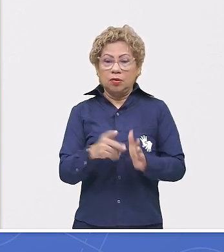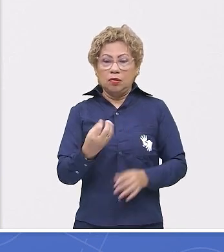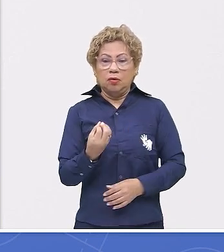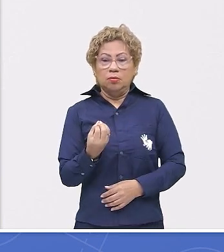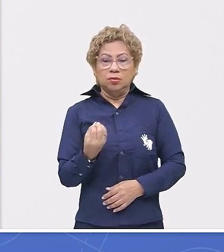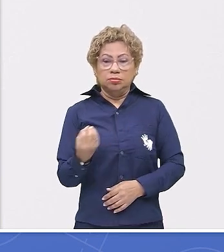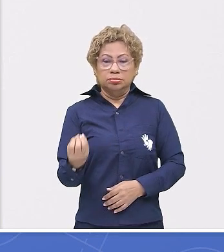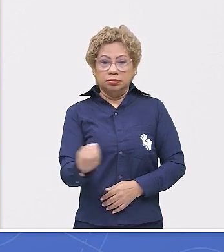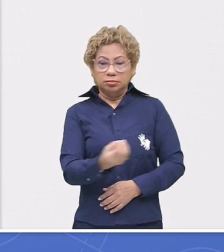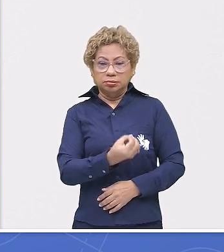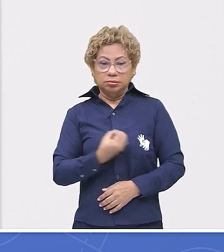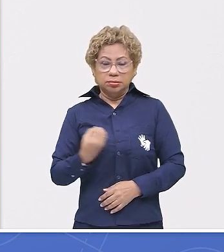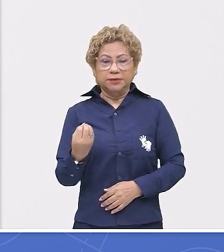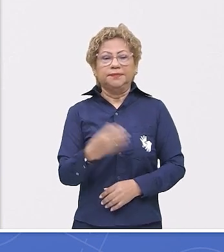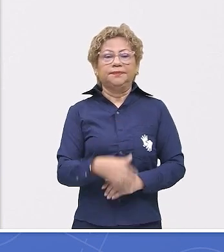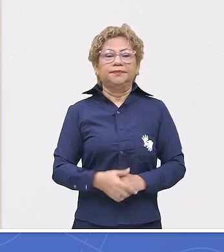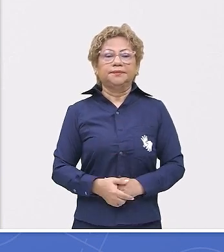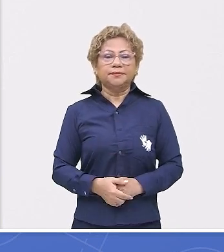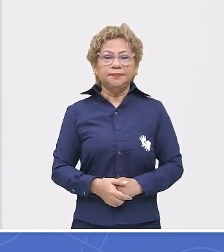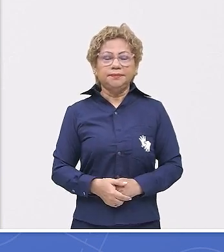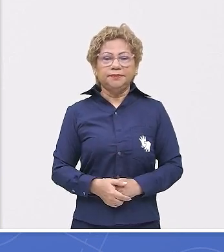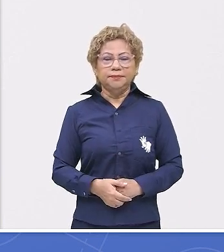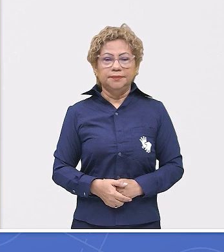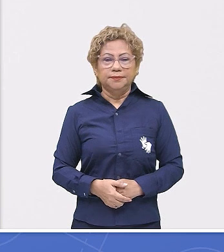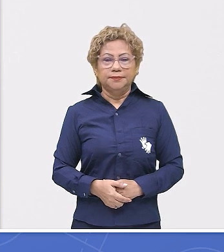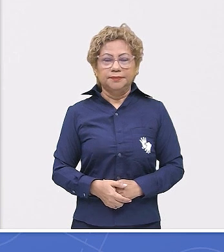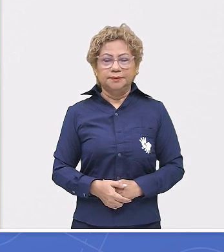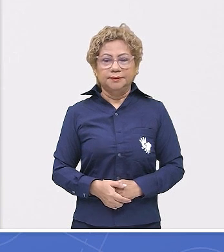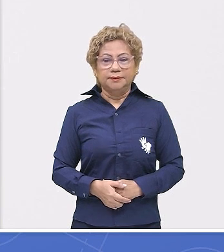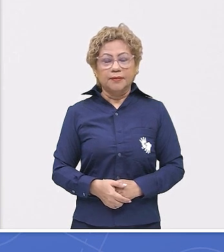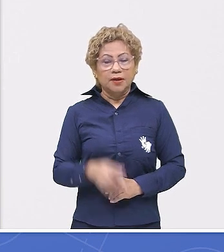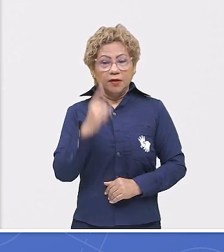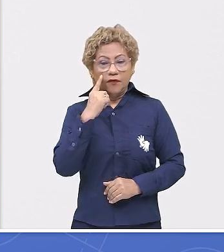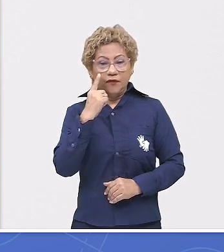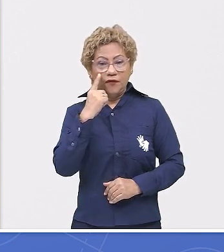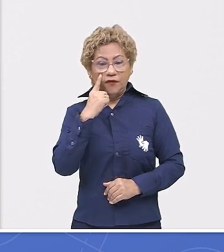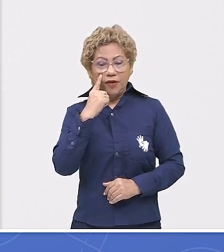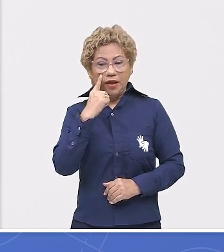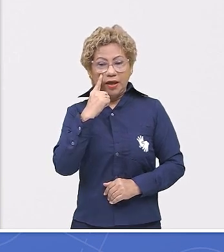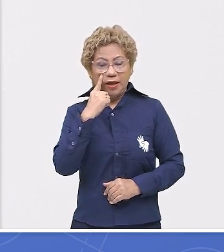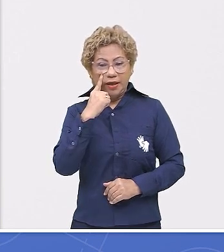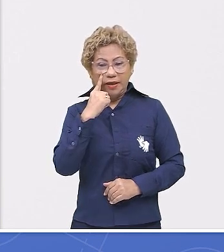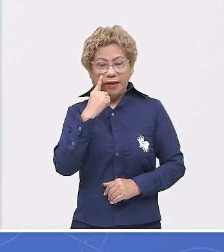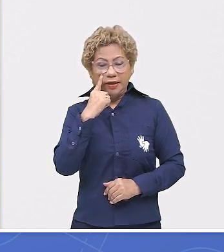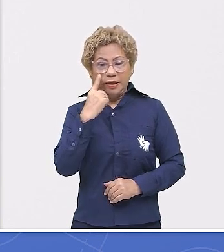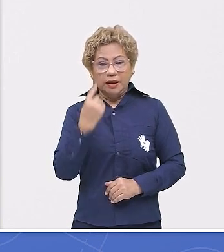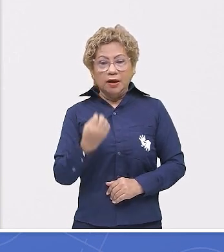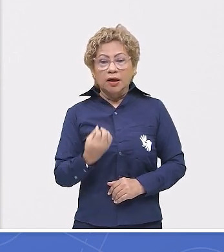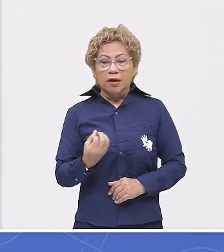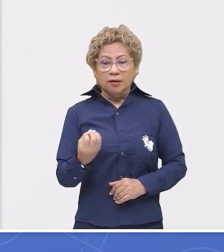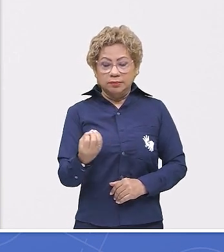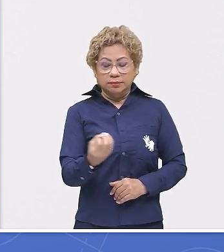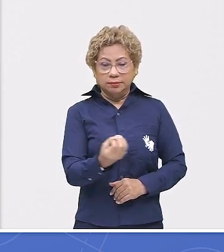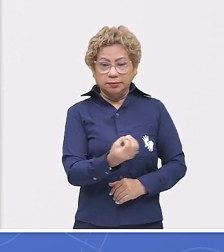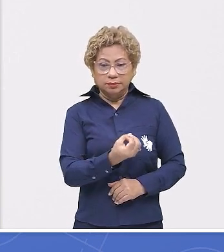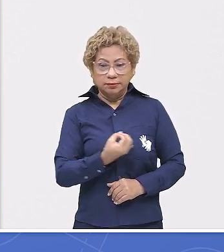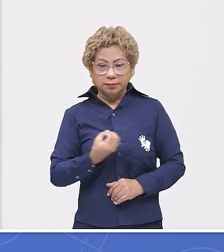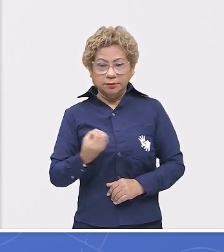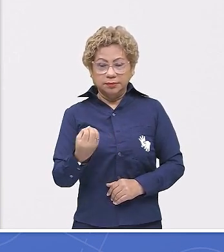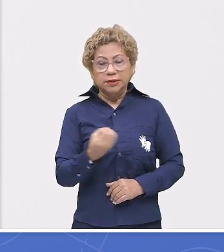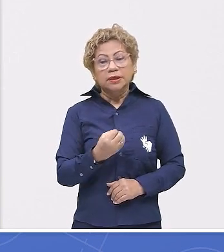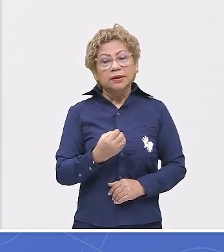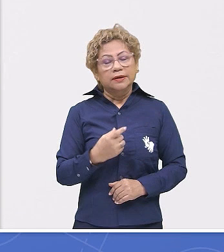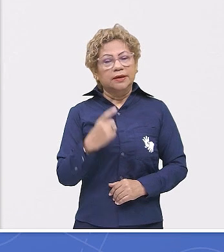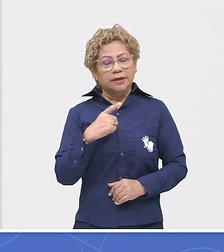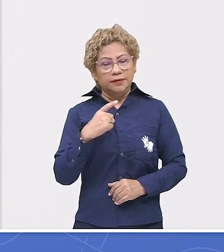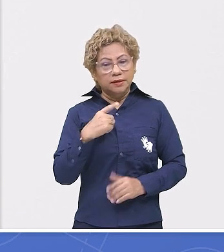ok? Então, nós temos aqui, no caso, o eixo, tá? Então, o movimento que a gente observa vai ser no